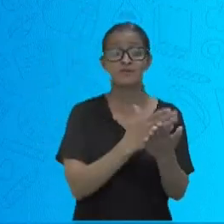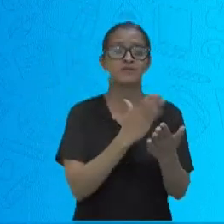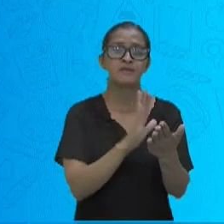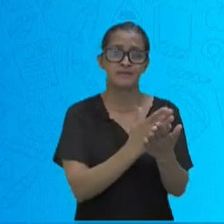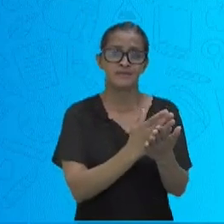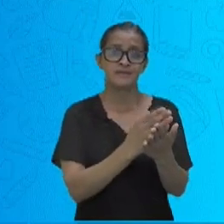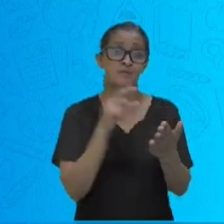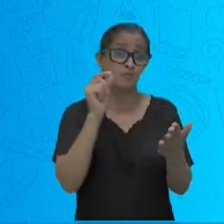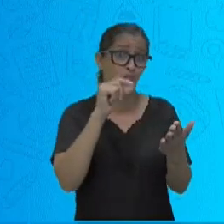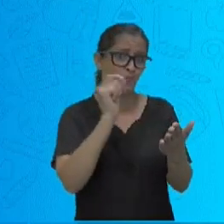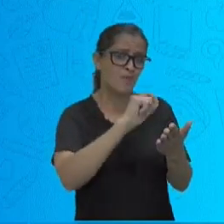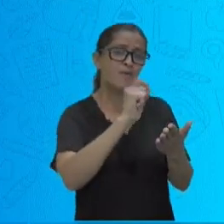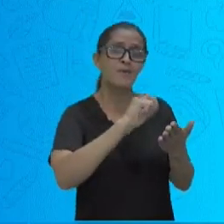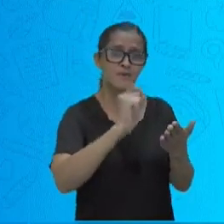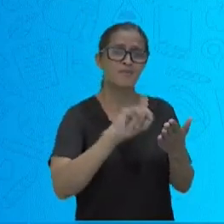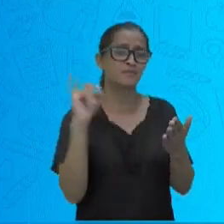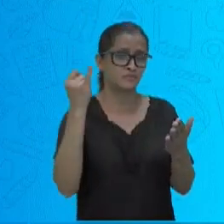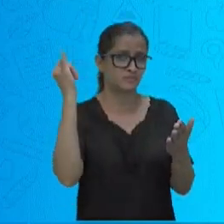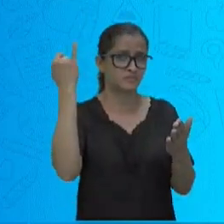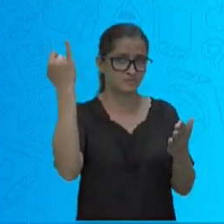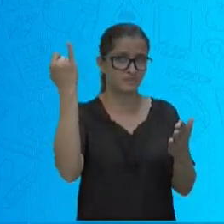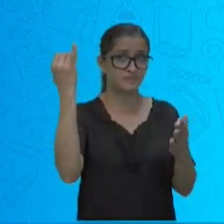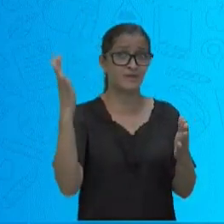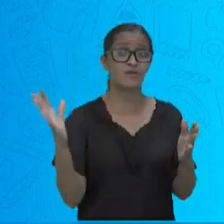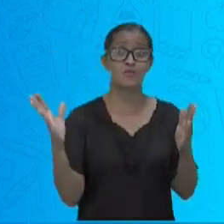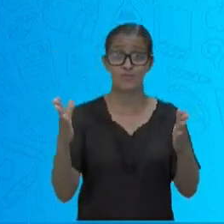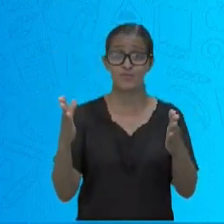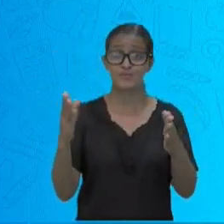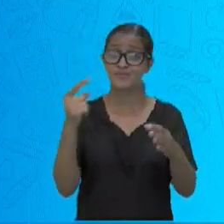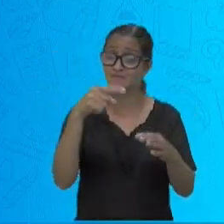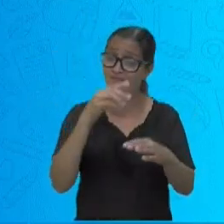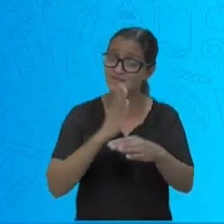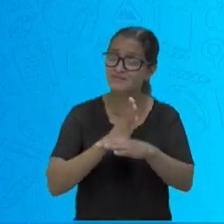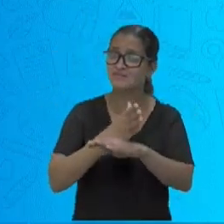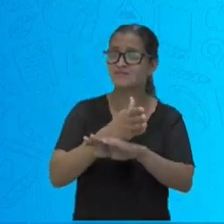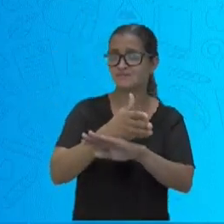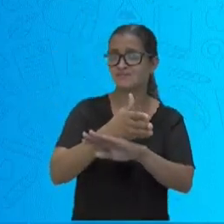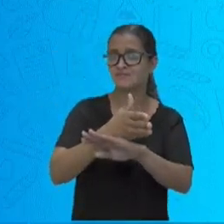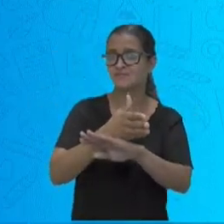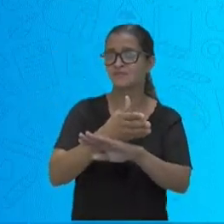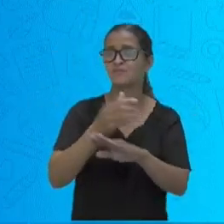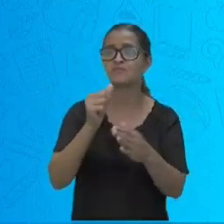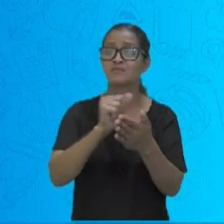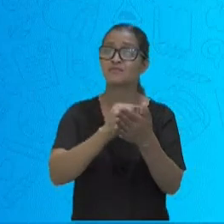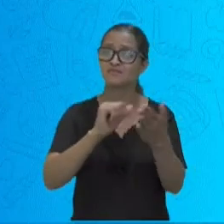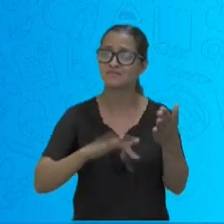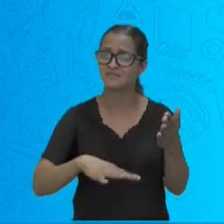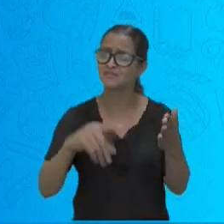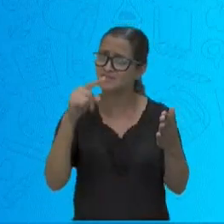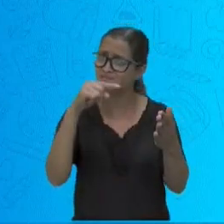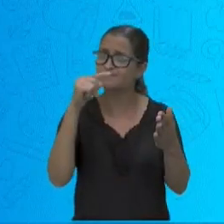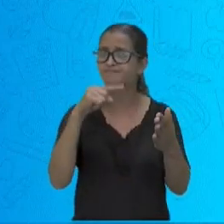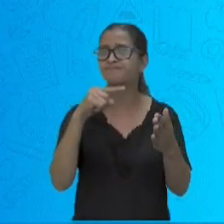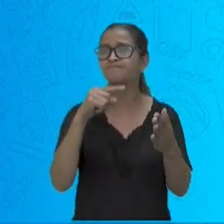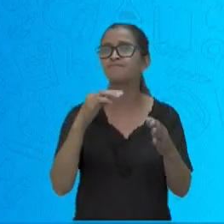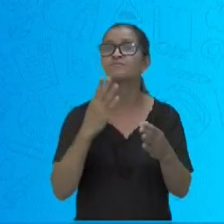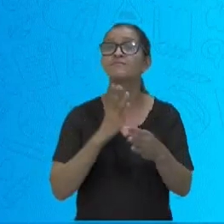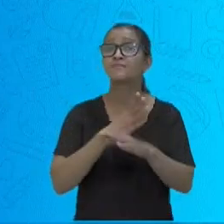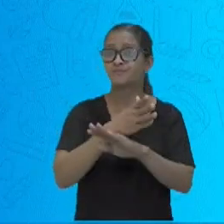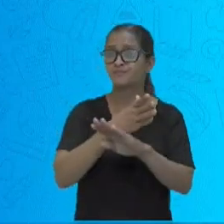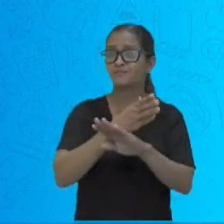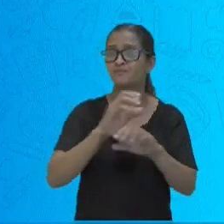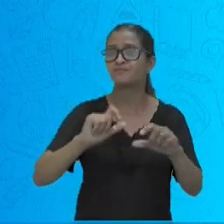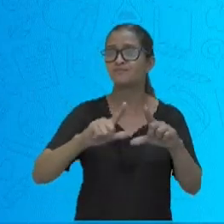para fazer a atividade que foi deixada para vocês. E para acessar a nossa plataforma é muito